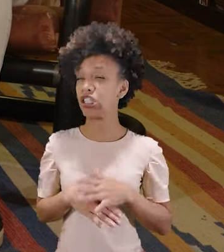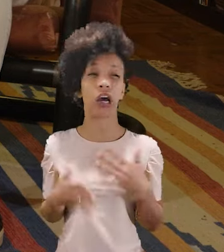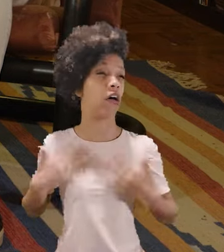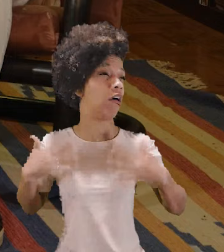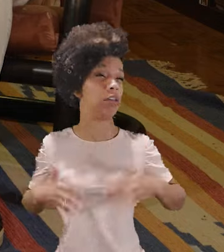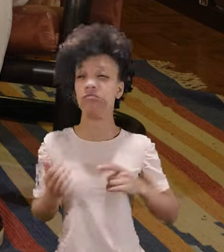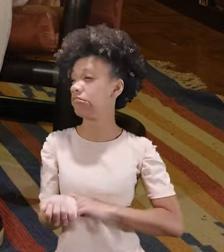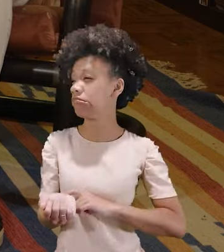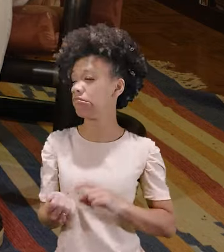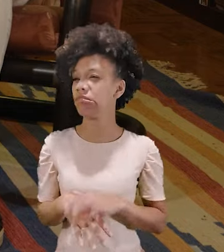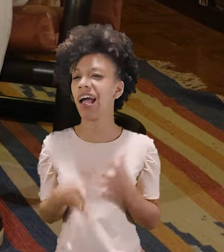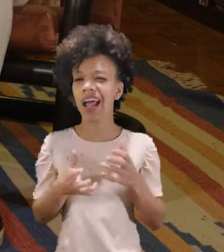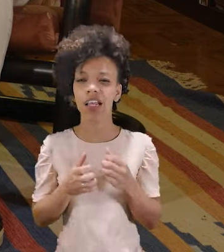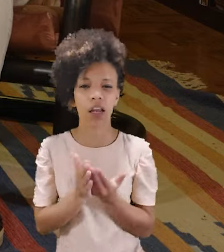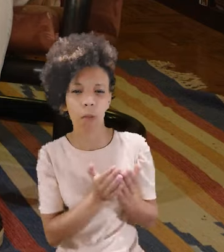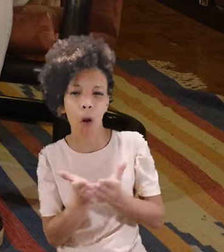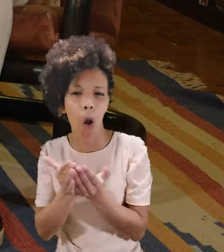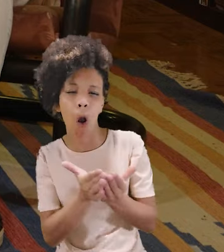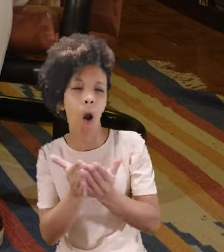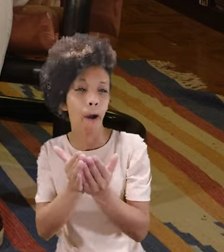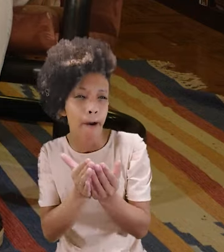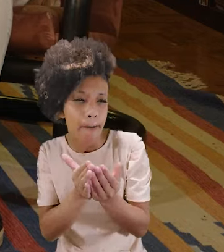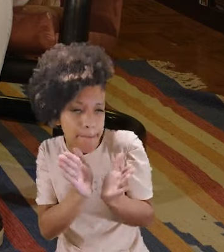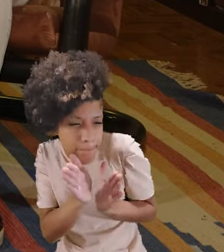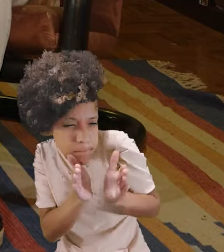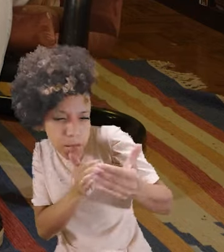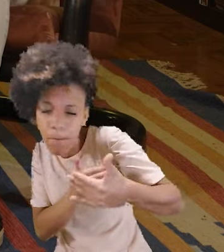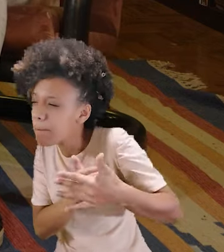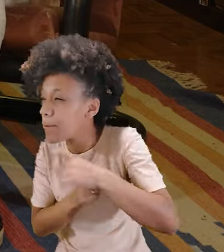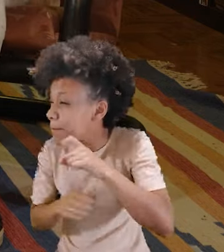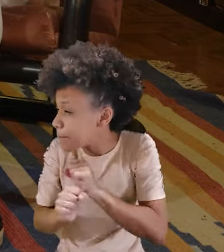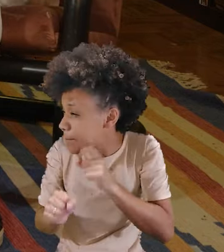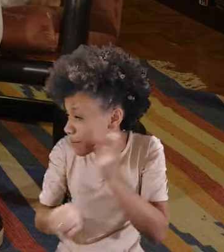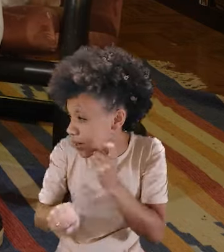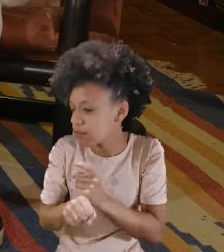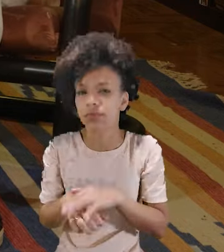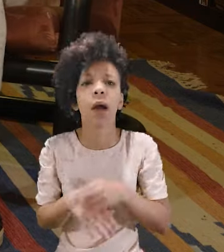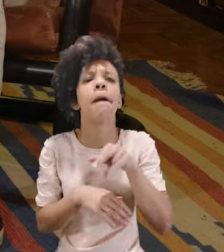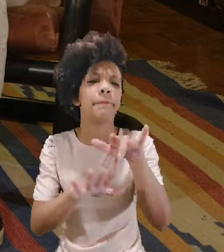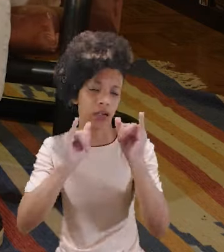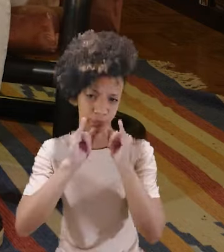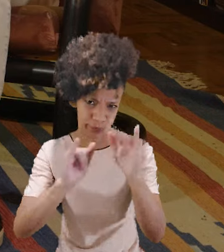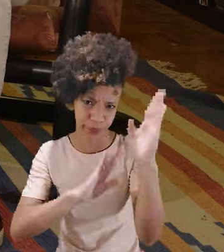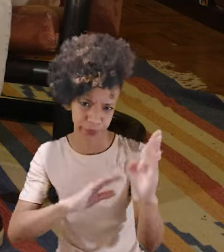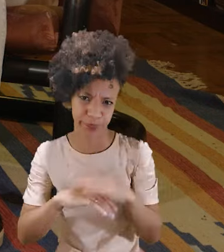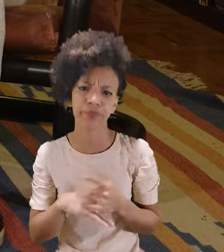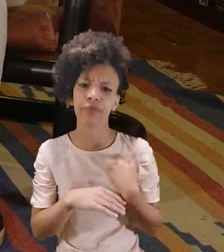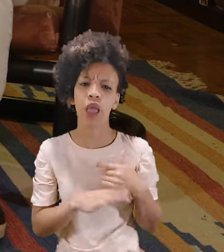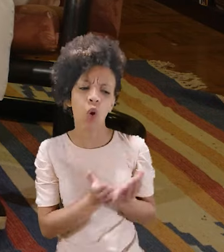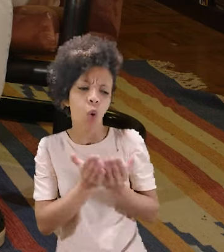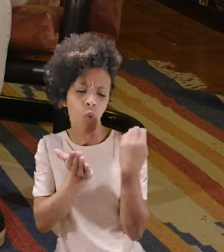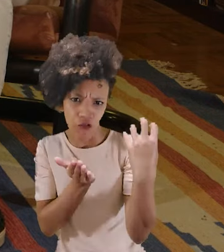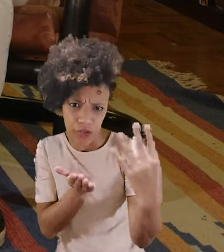não deixa tremendo sabe ele ia querer vir ao navio passa a perna esse Berg fui lá para o barracão eu vou falar para o Brasil isso aqui